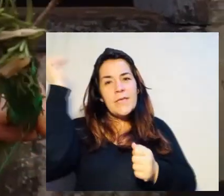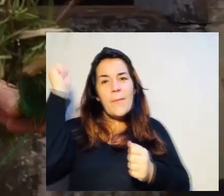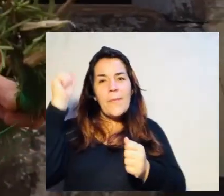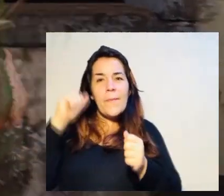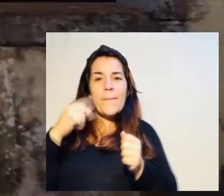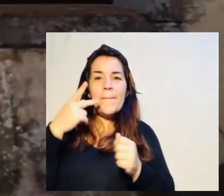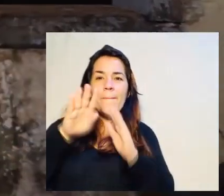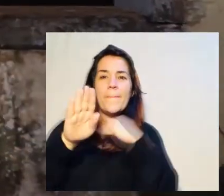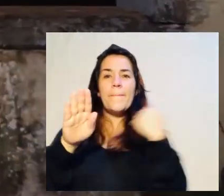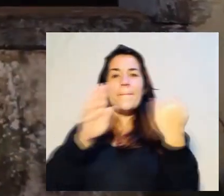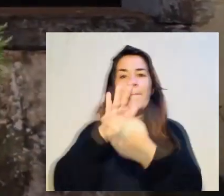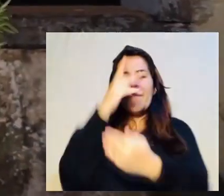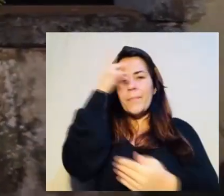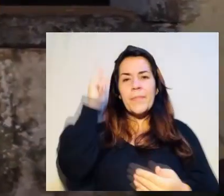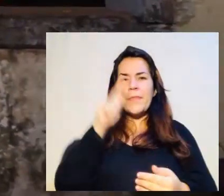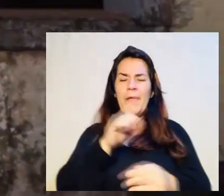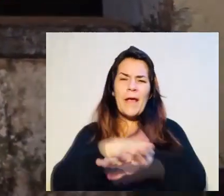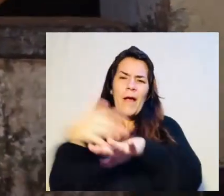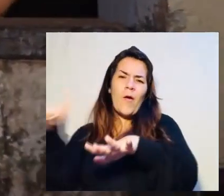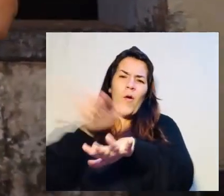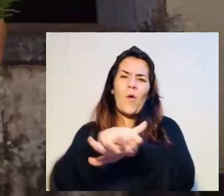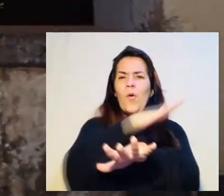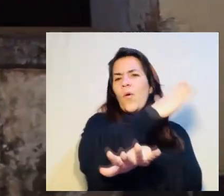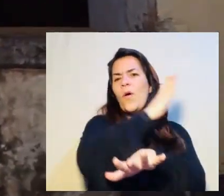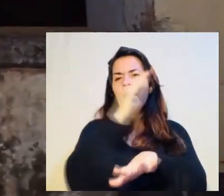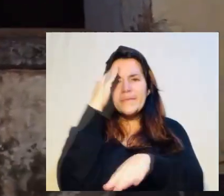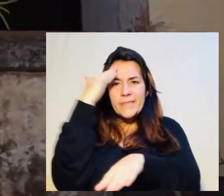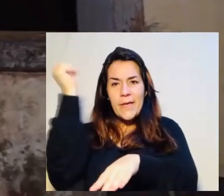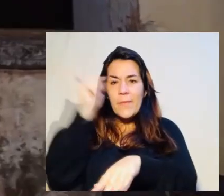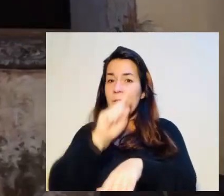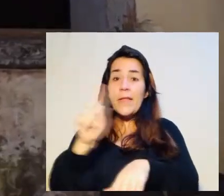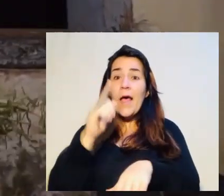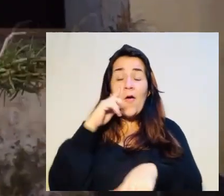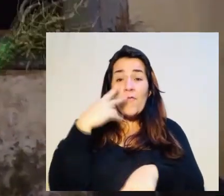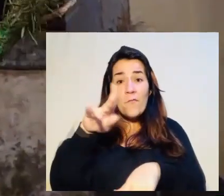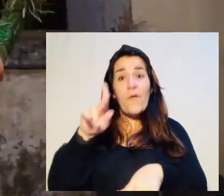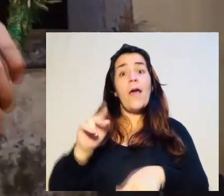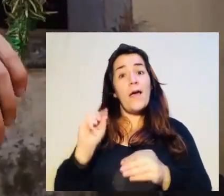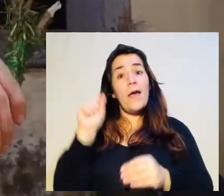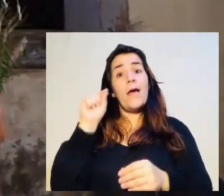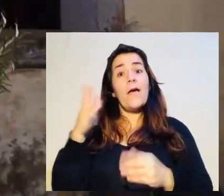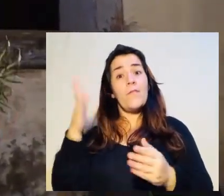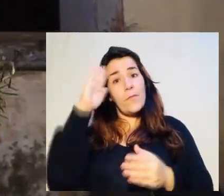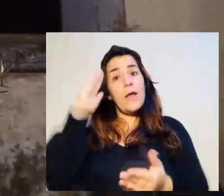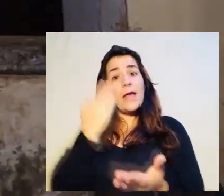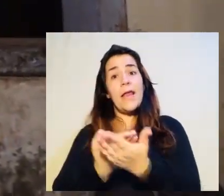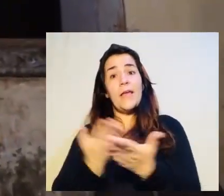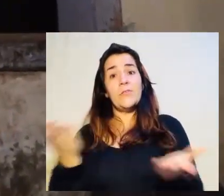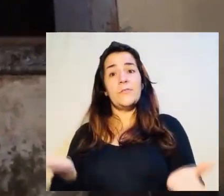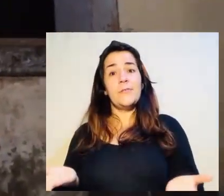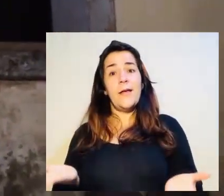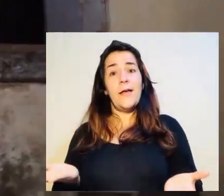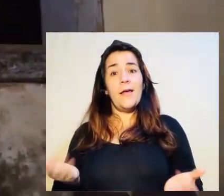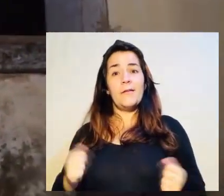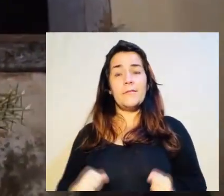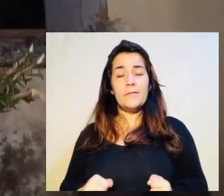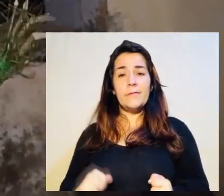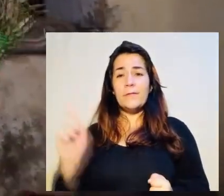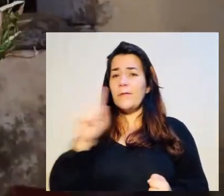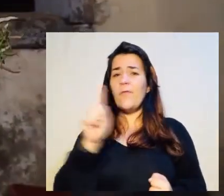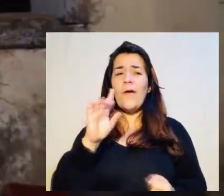juntinho da sabedoria popular, sem excluir os saberes. Ah, então, punhado? Então vamos ver. Vamos